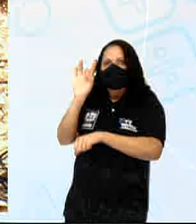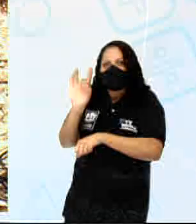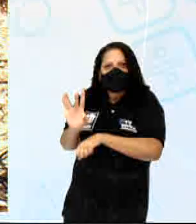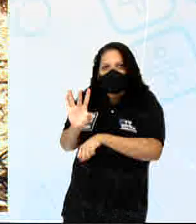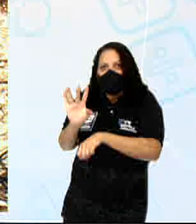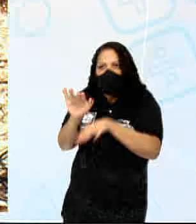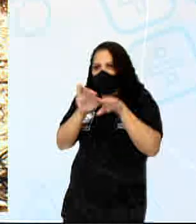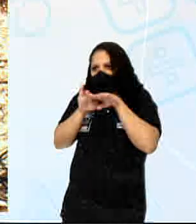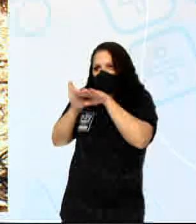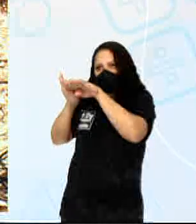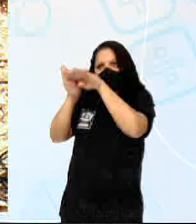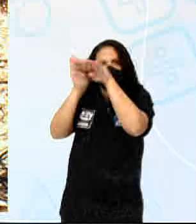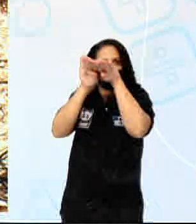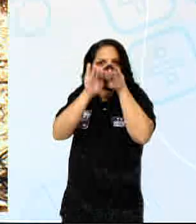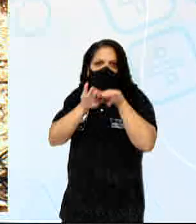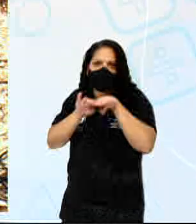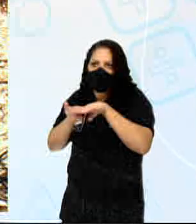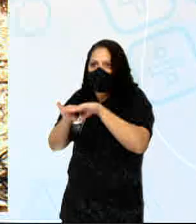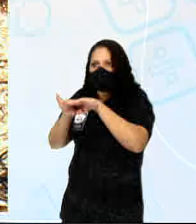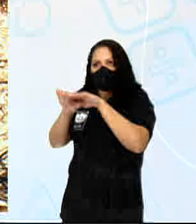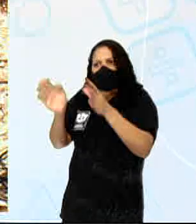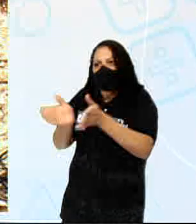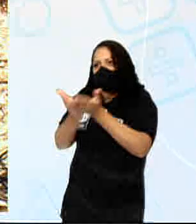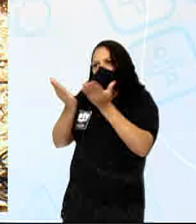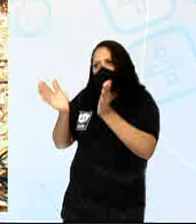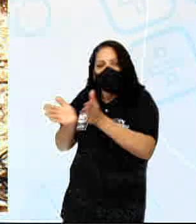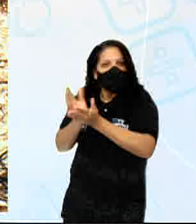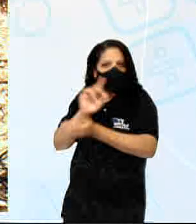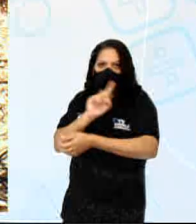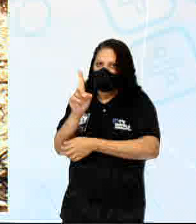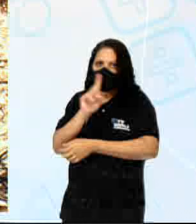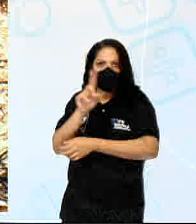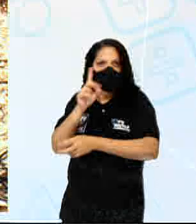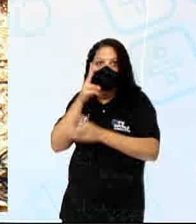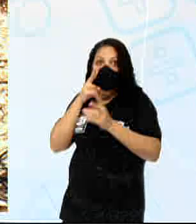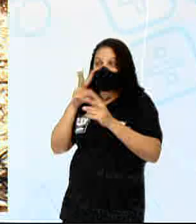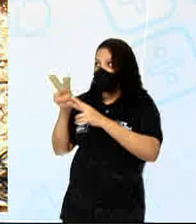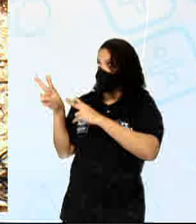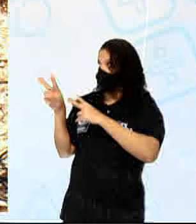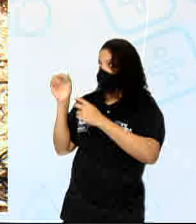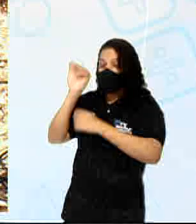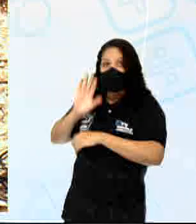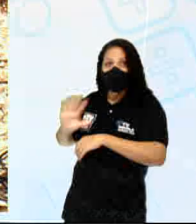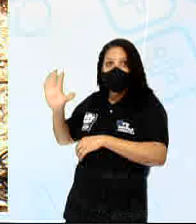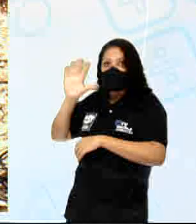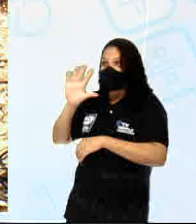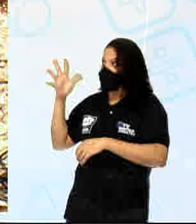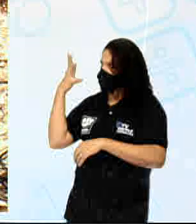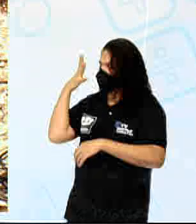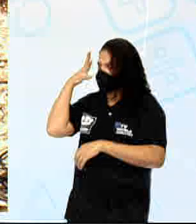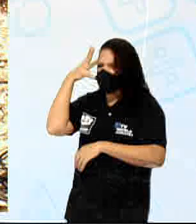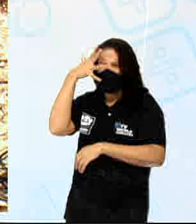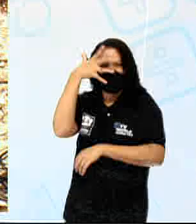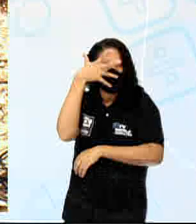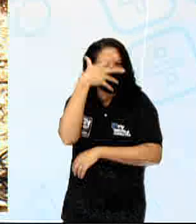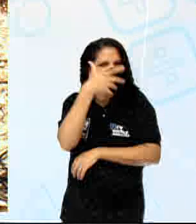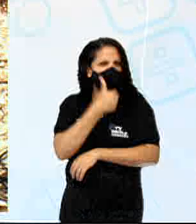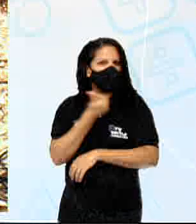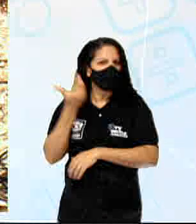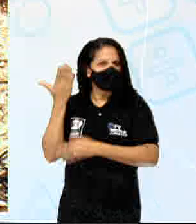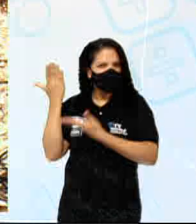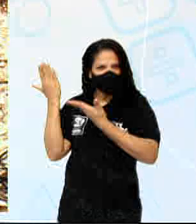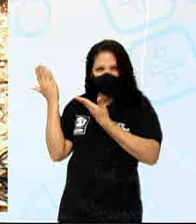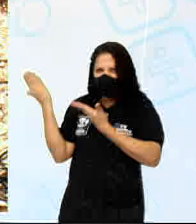homogênea, pobre. Não, gente. Você olha uma imagem como essa e eu vou te dizer, que imagem linda, gente.